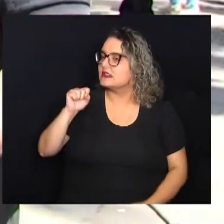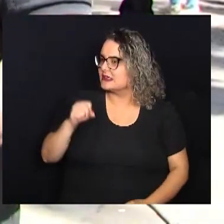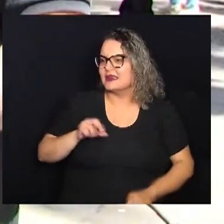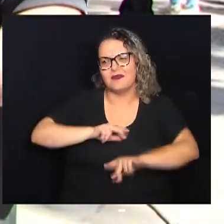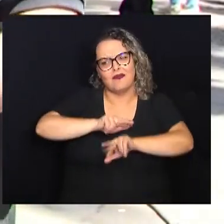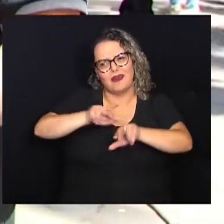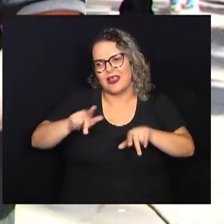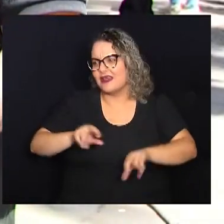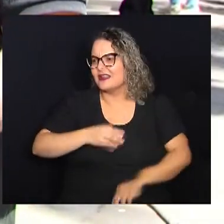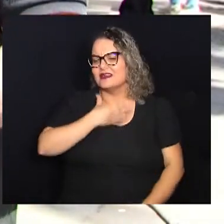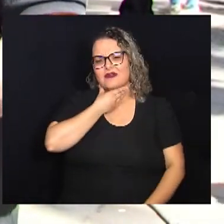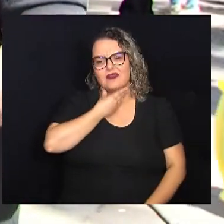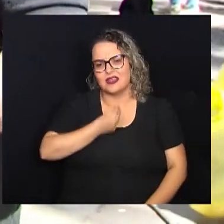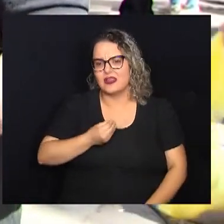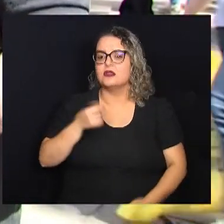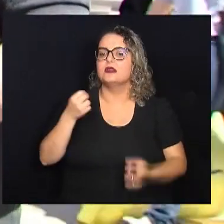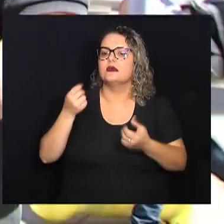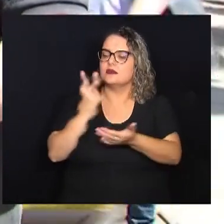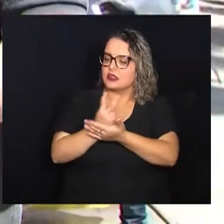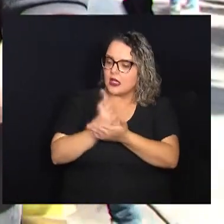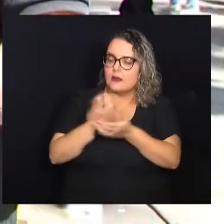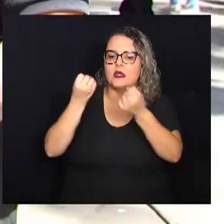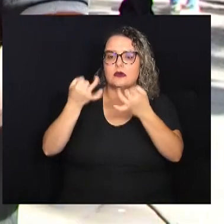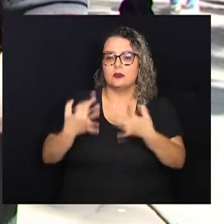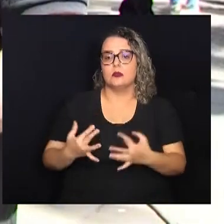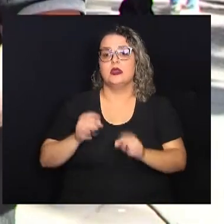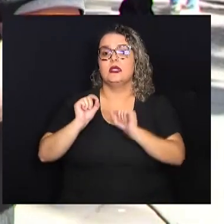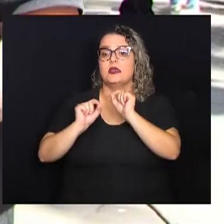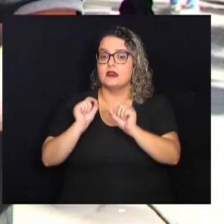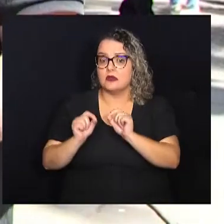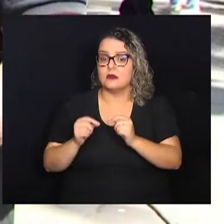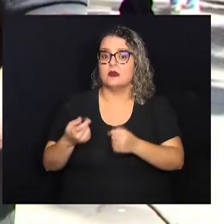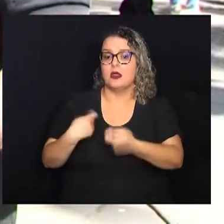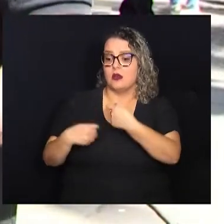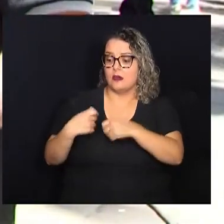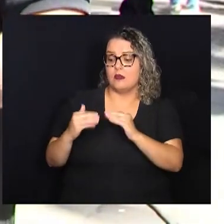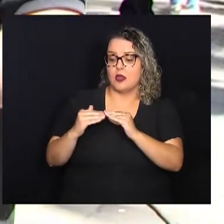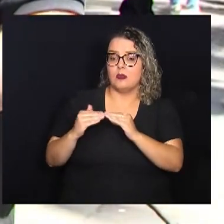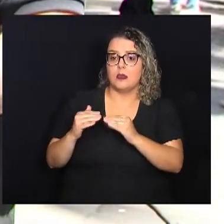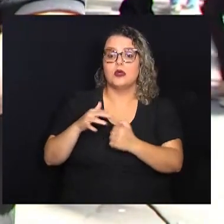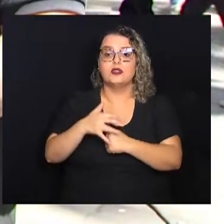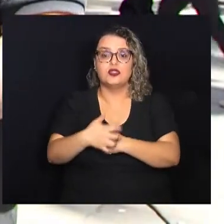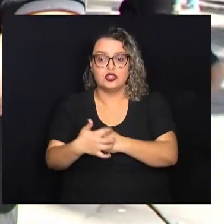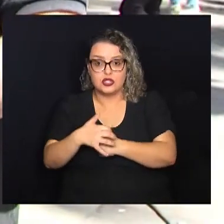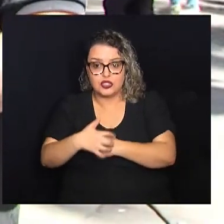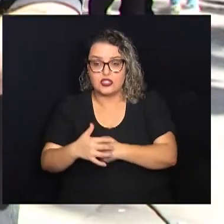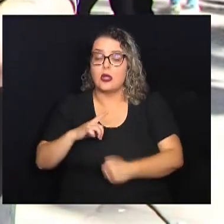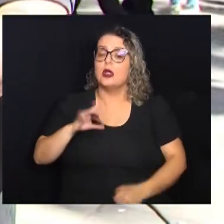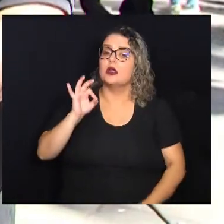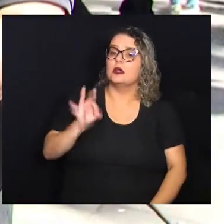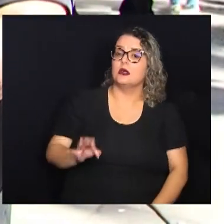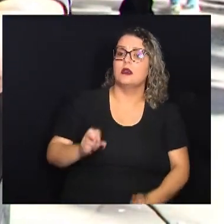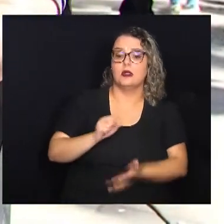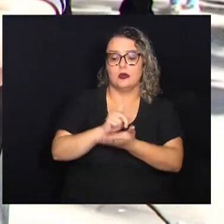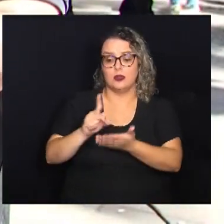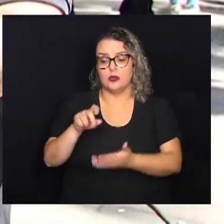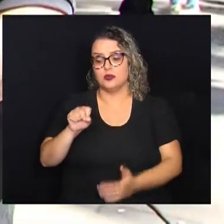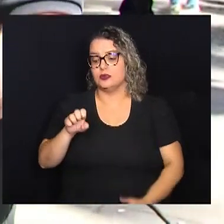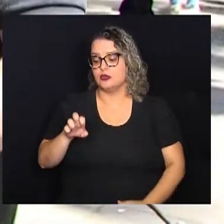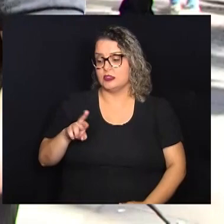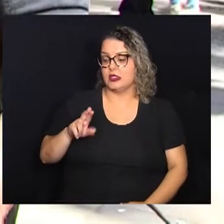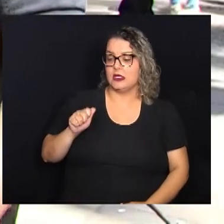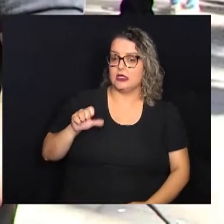muitas fraudes. Então a gente sempre orienta para as pessoas que forem fazer a negociação por um canal digital, ter certeza que está no aplicativo Serasa ou